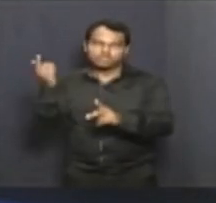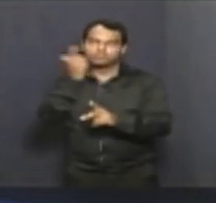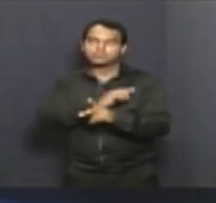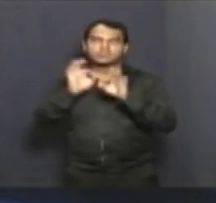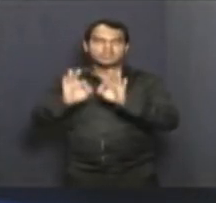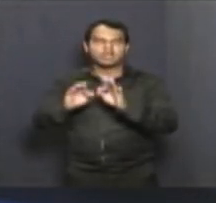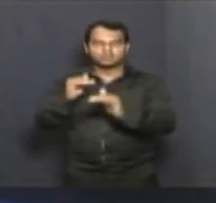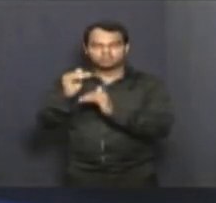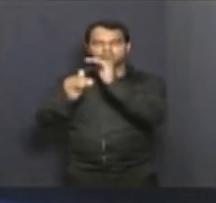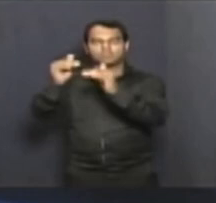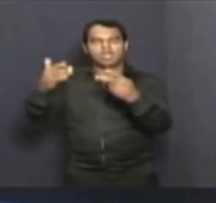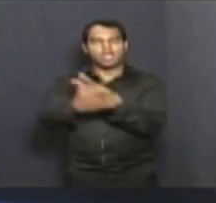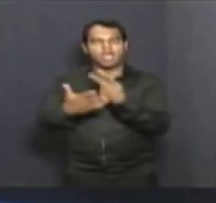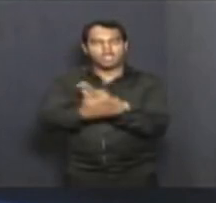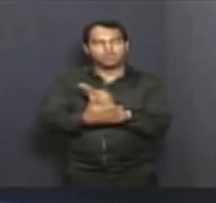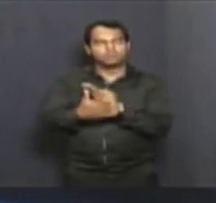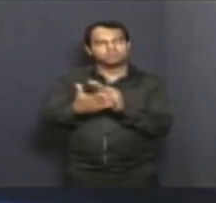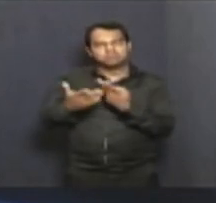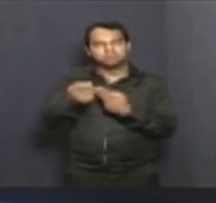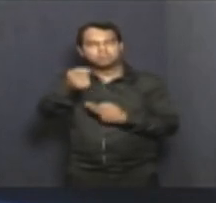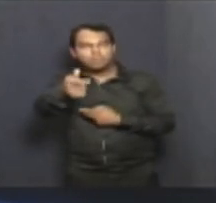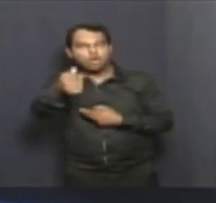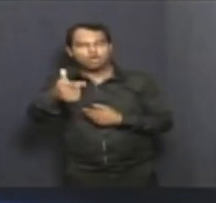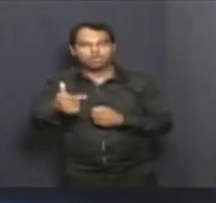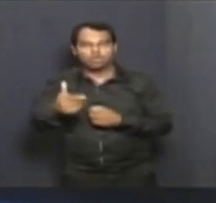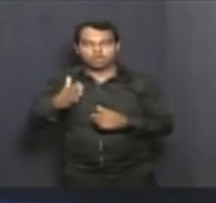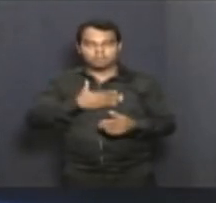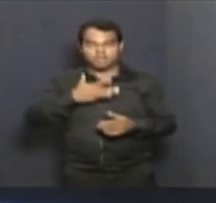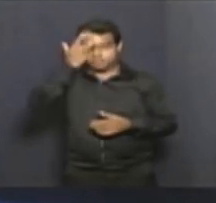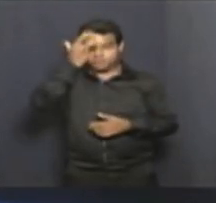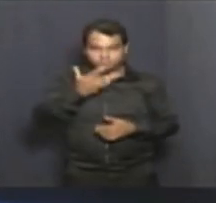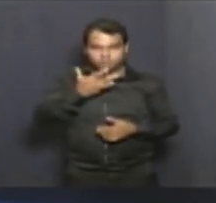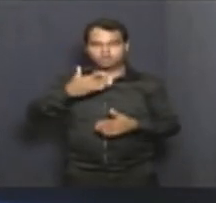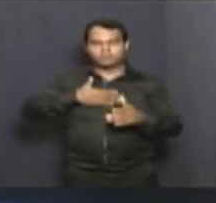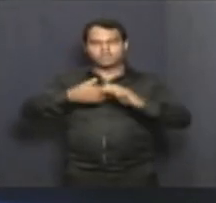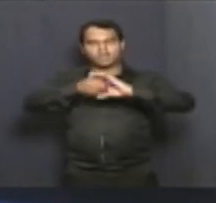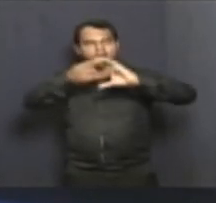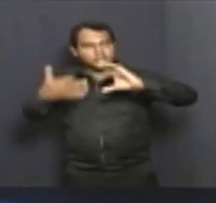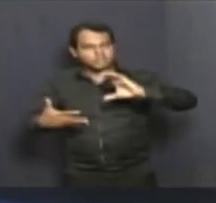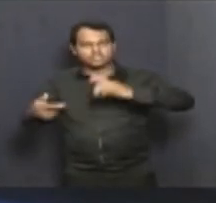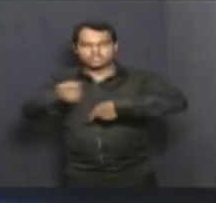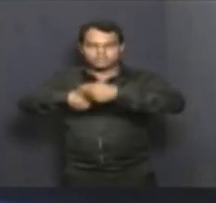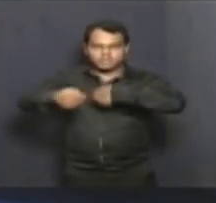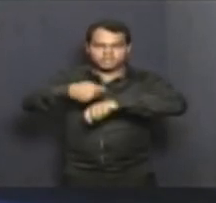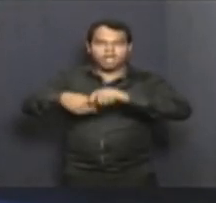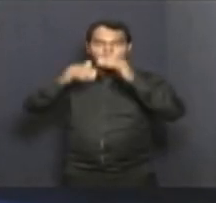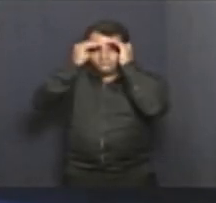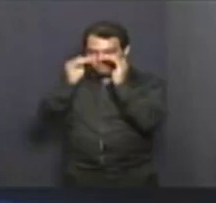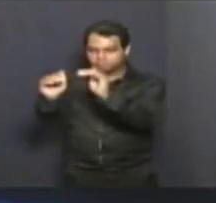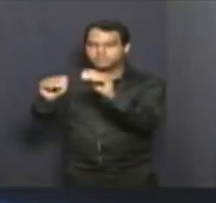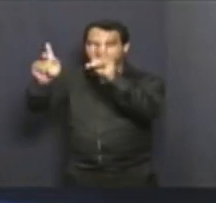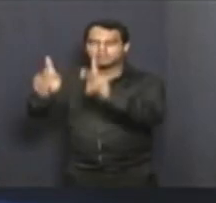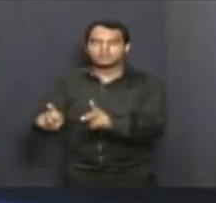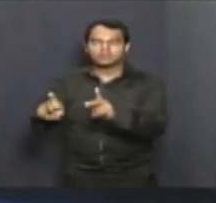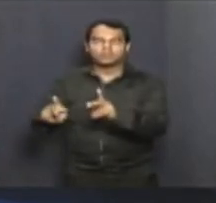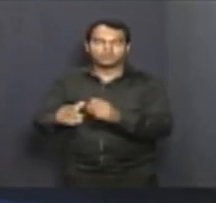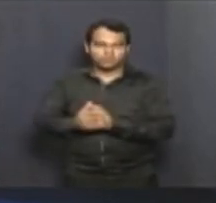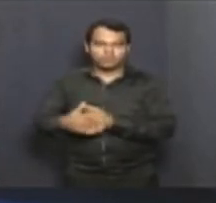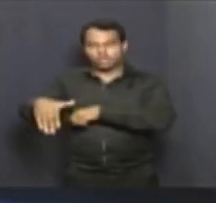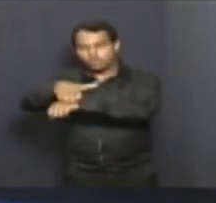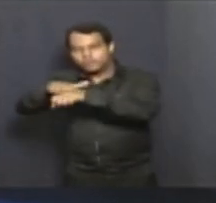estaremos errando bem menos a nossa perfil a nossa característica de administrar é ouvindo as pessoas é conversando